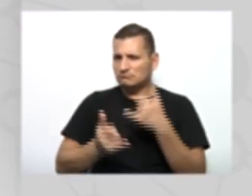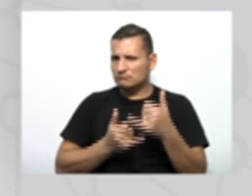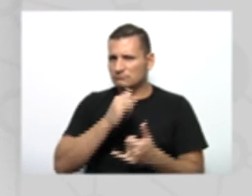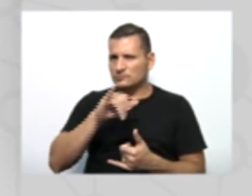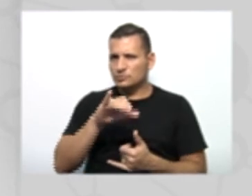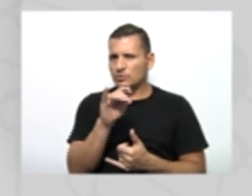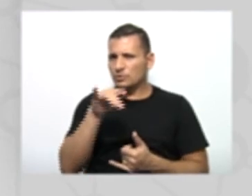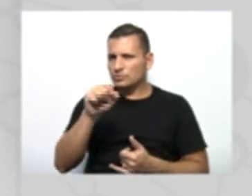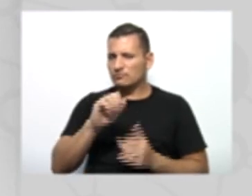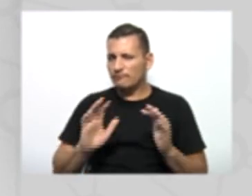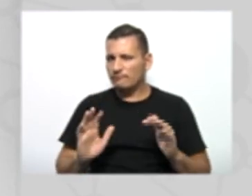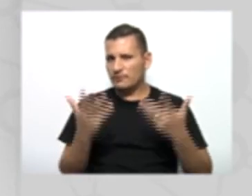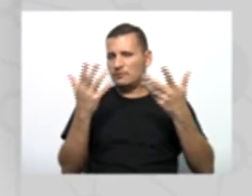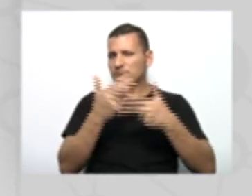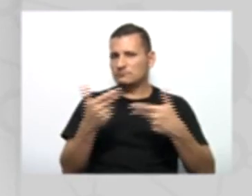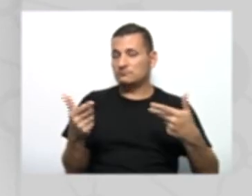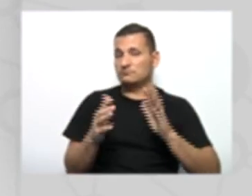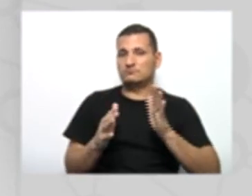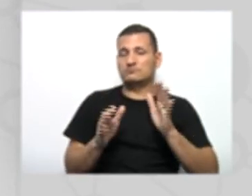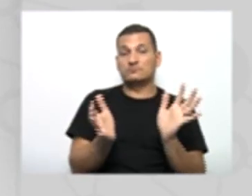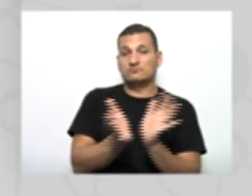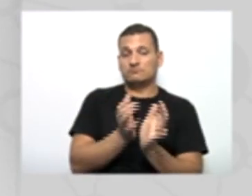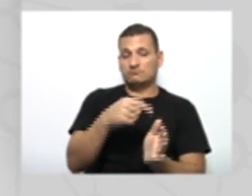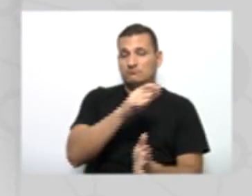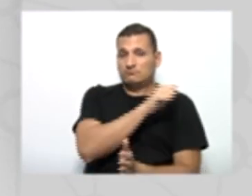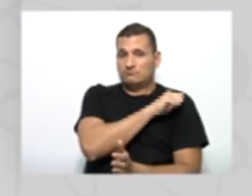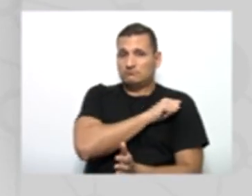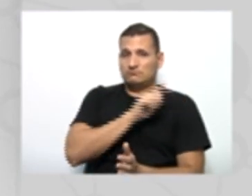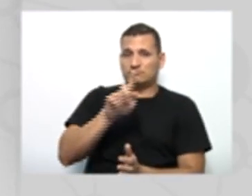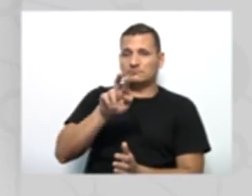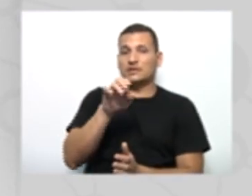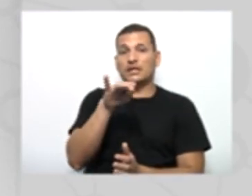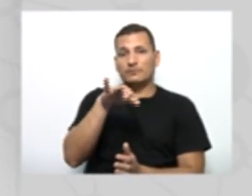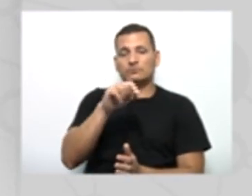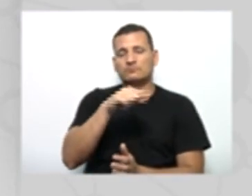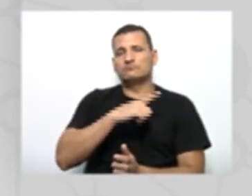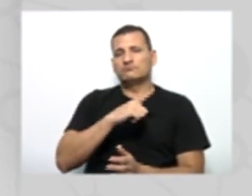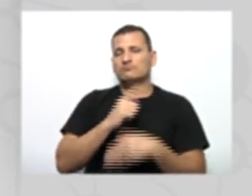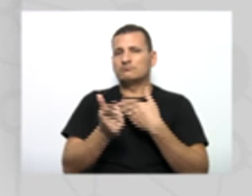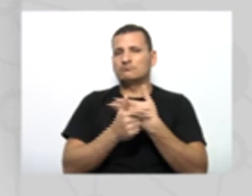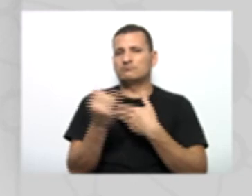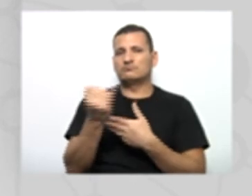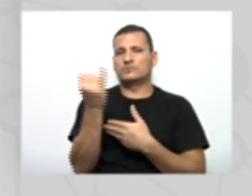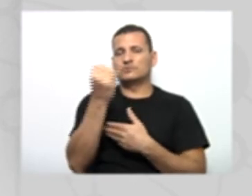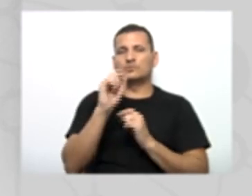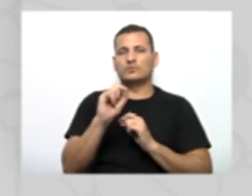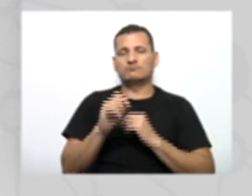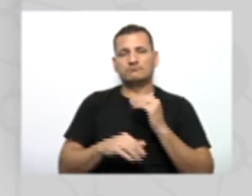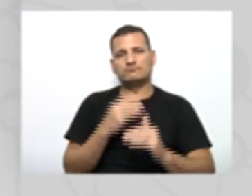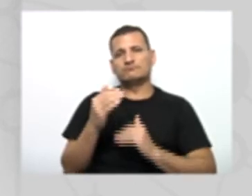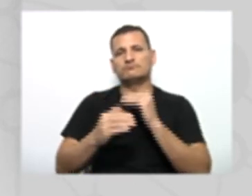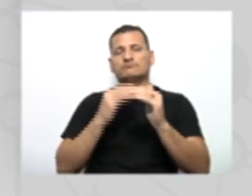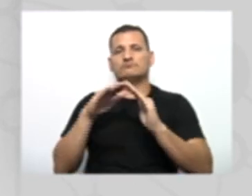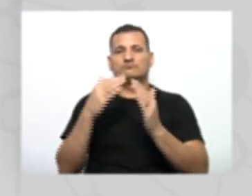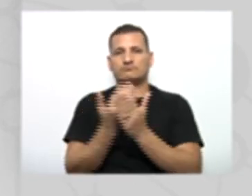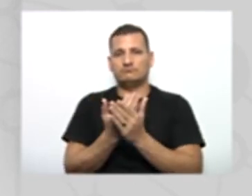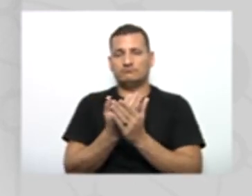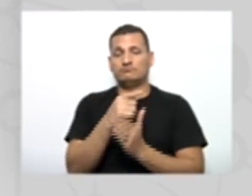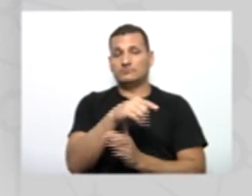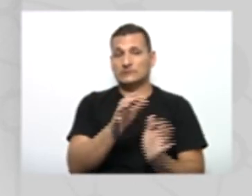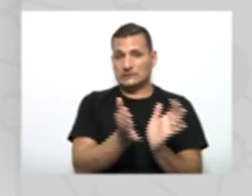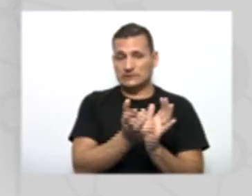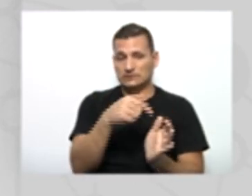preocupar com a escola e com a cidade que vocês vivem, né? Buscar soluções, propor, participar de grupos que discutam